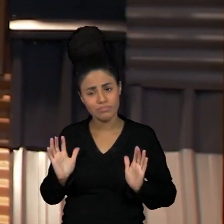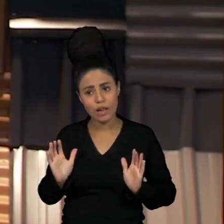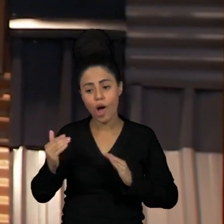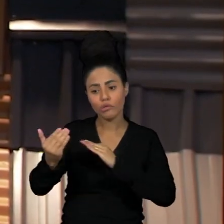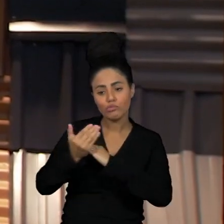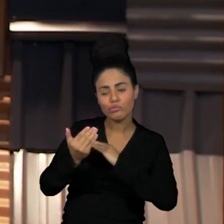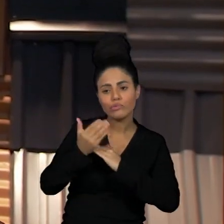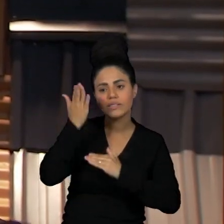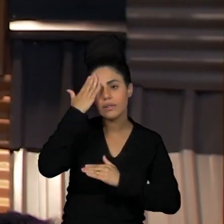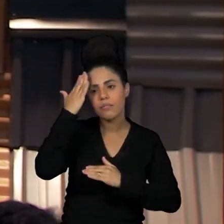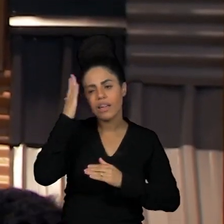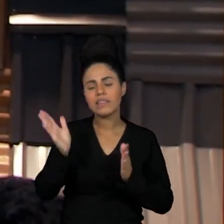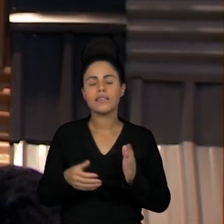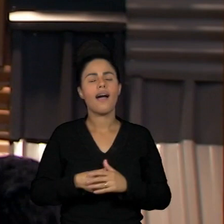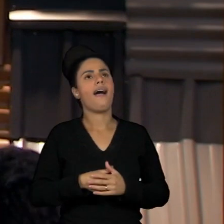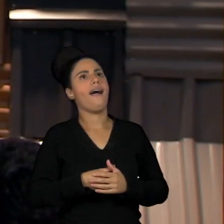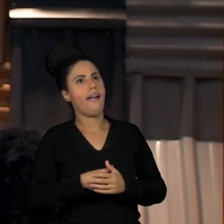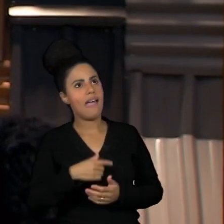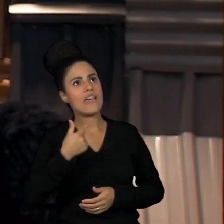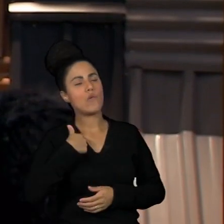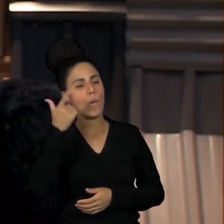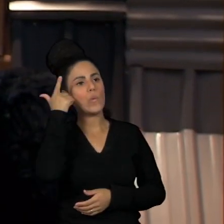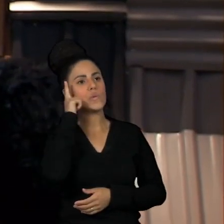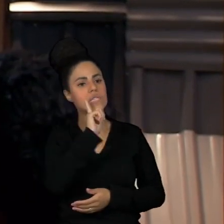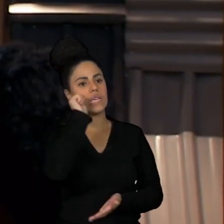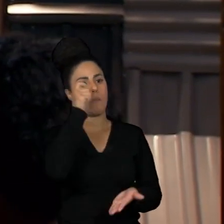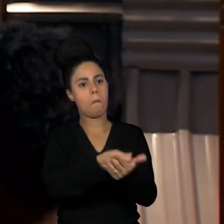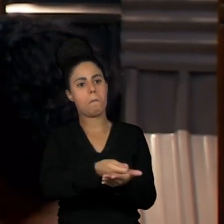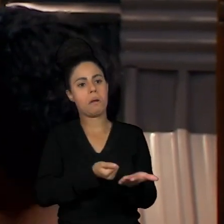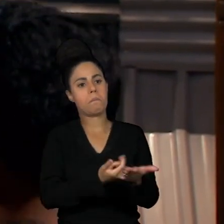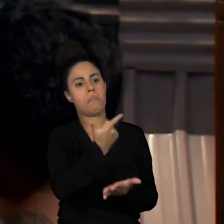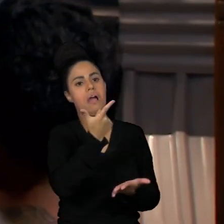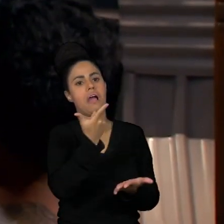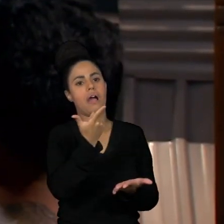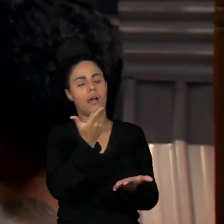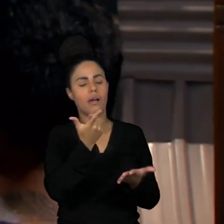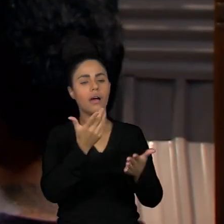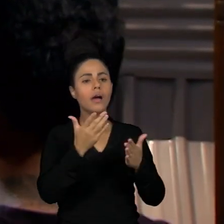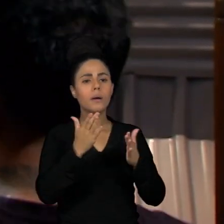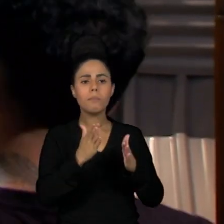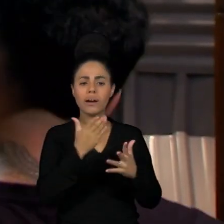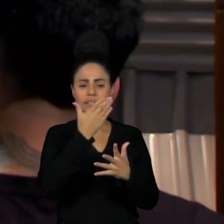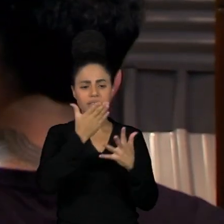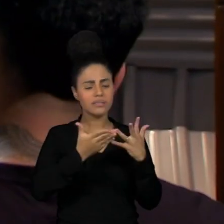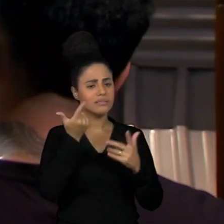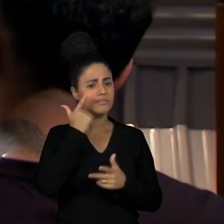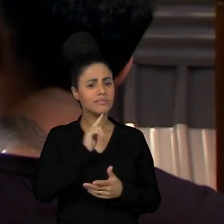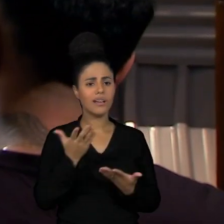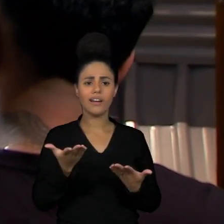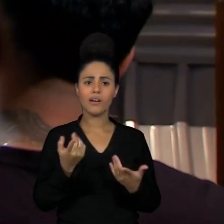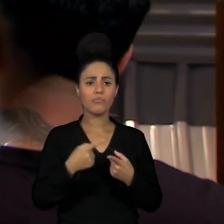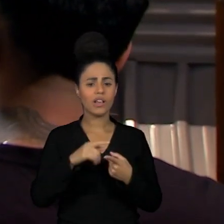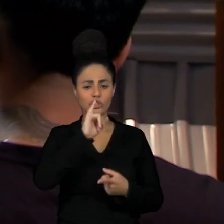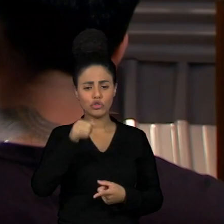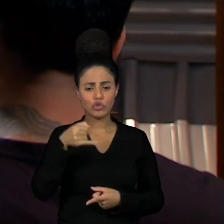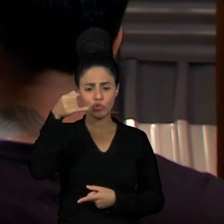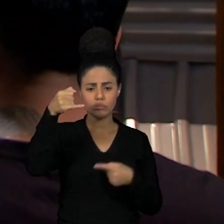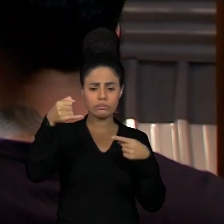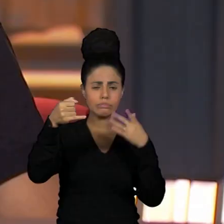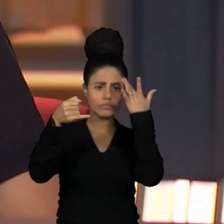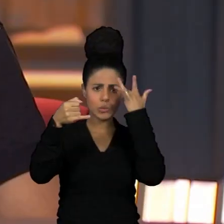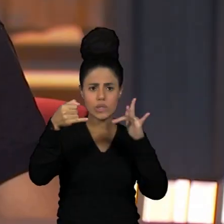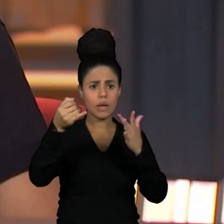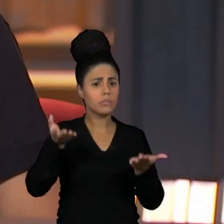Porque ela tem a ilusão de que ela conquistou alguma coisa que ela não tem sustentabilidade, eu acho a palavra, né, para dar conta,